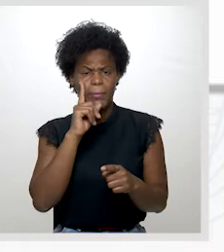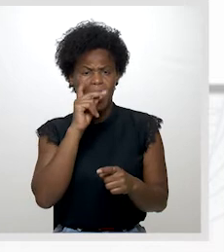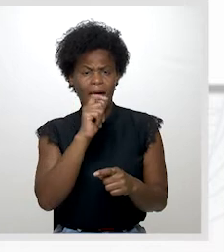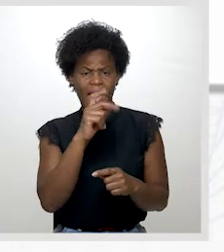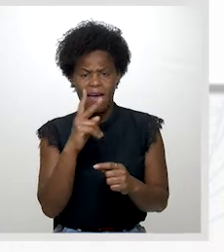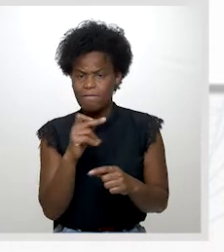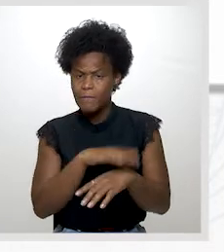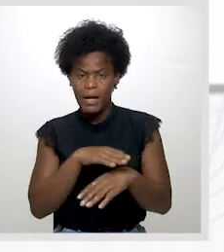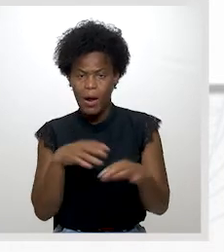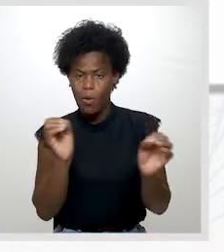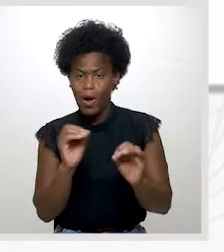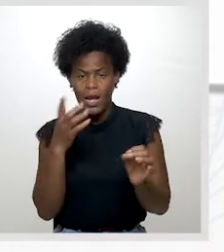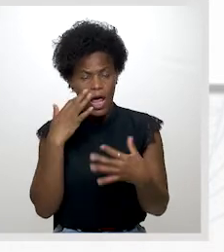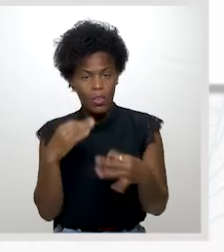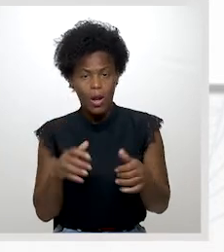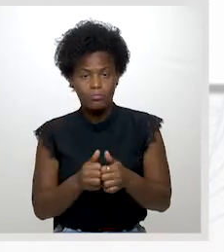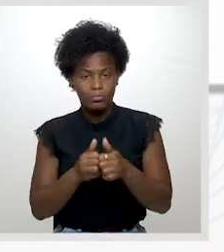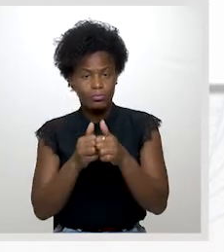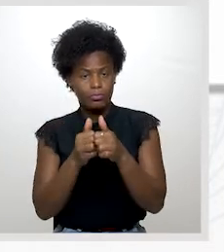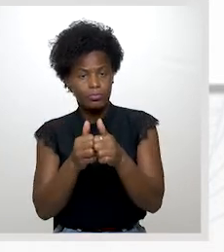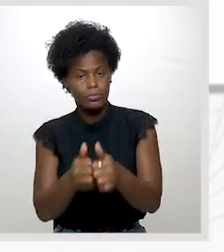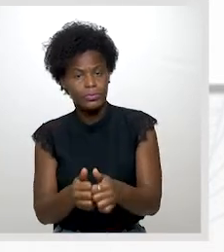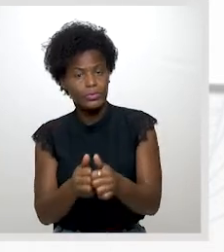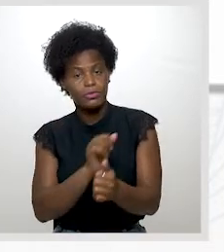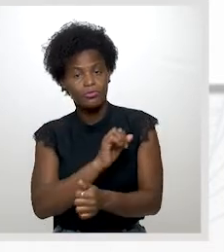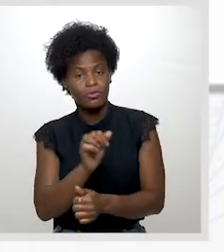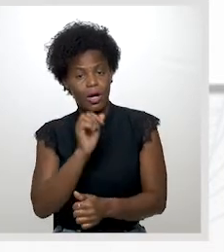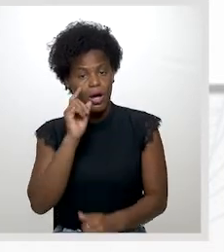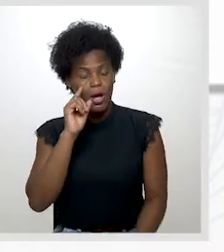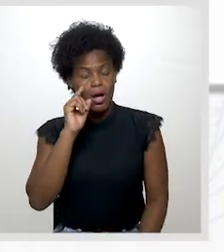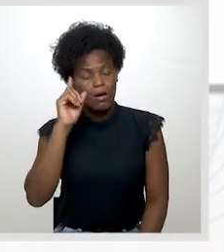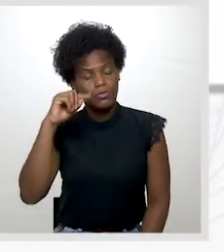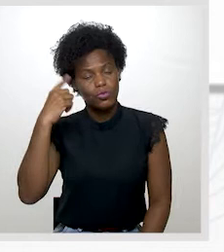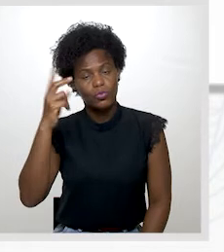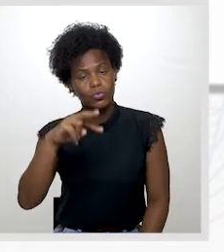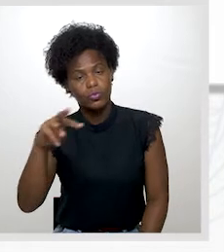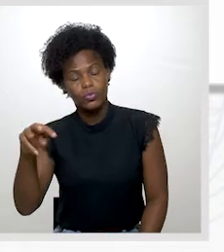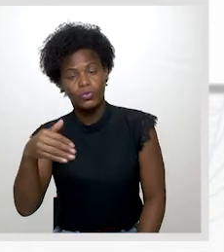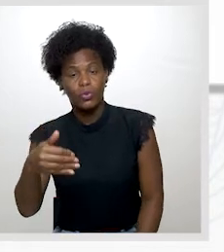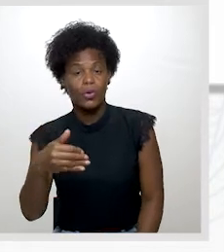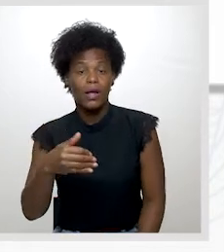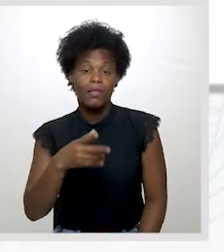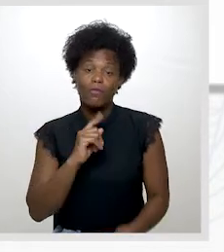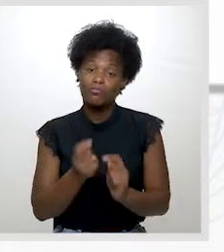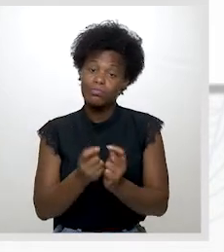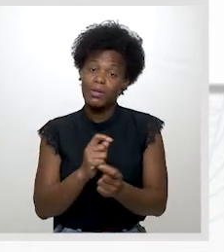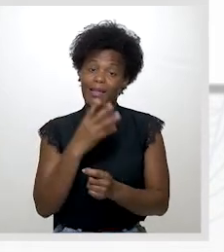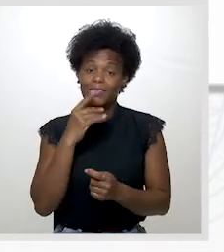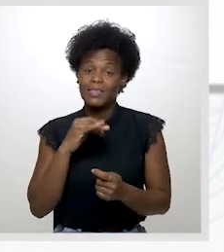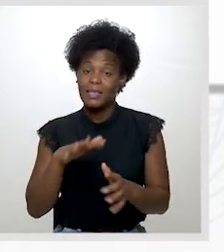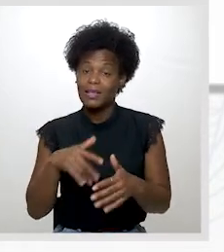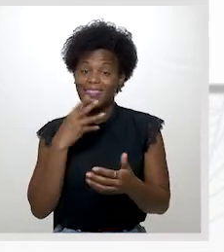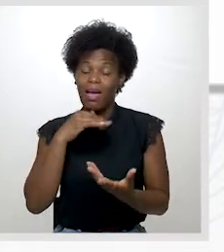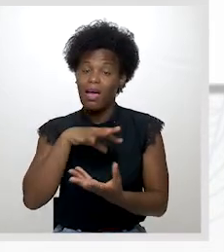pecado, a natural companhia e companheira da sua aventura obstinada de converter a terra à